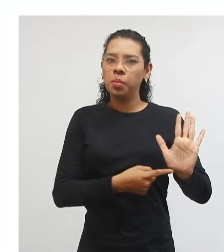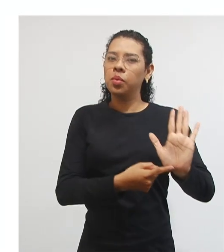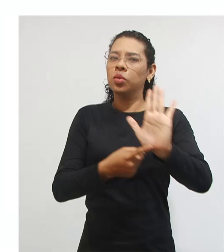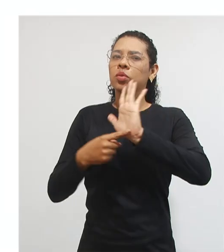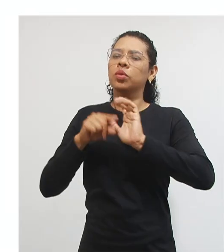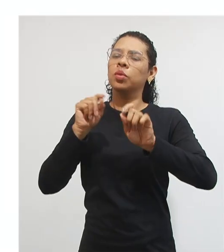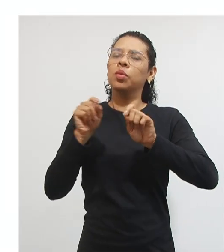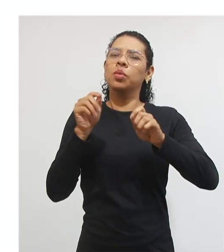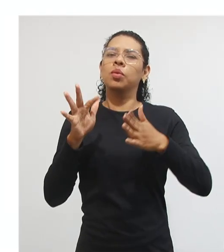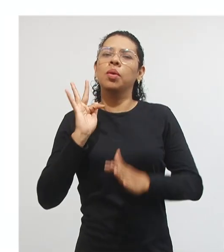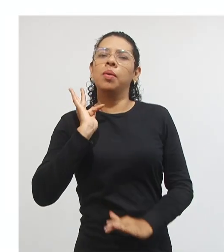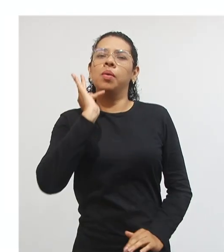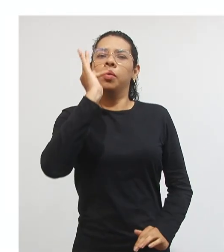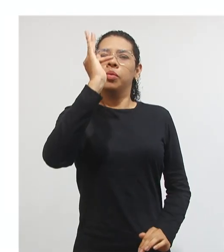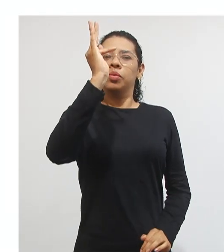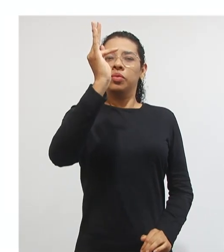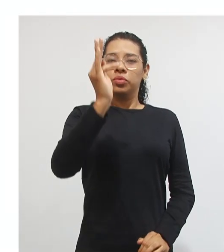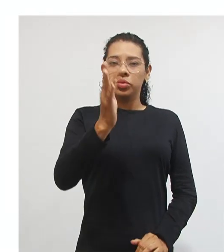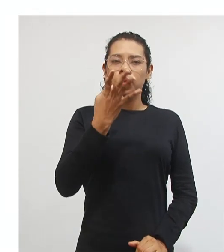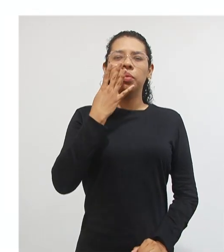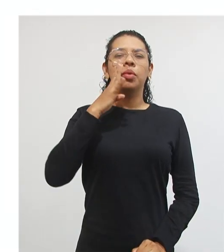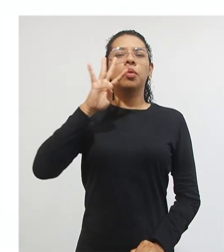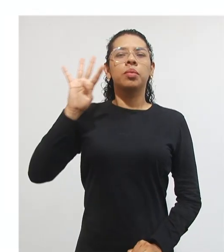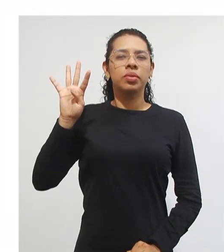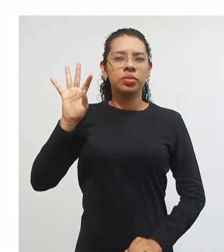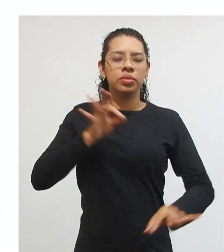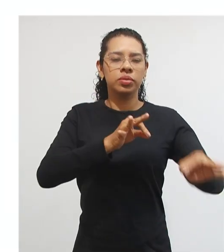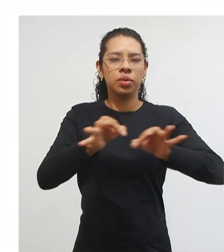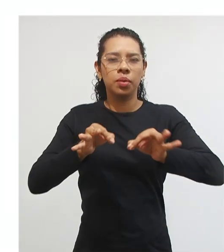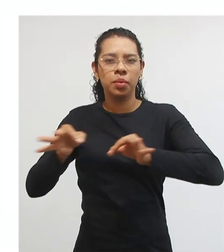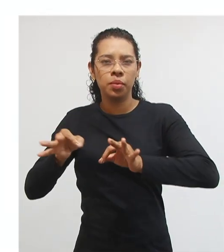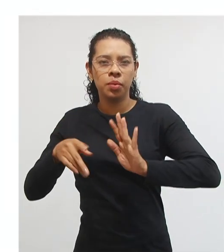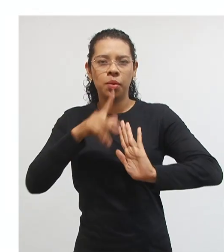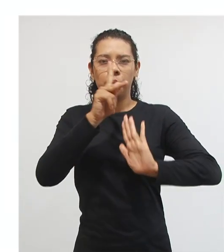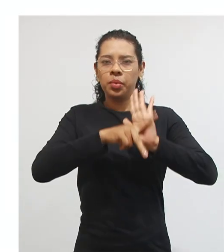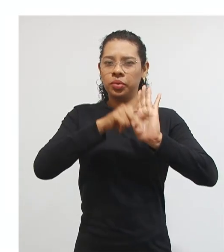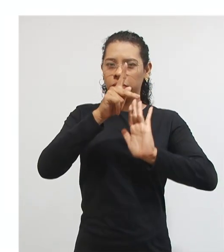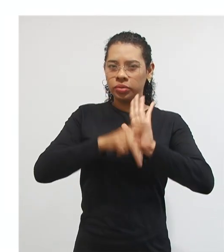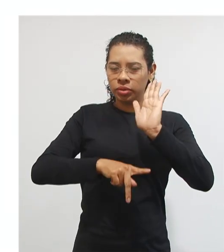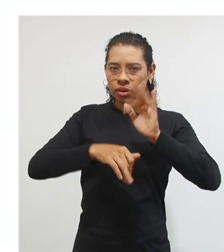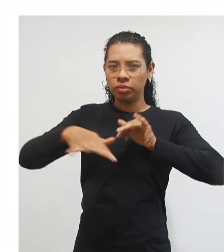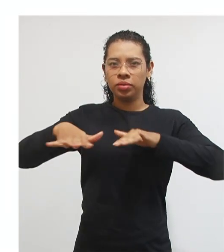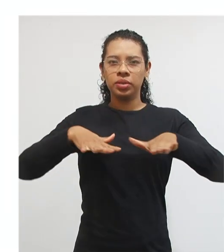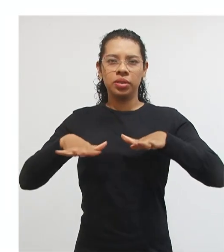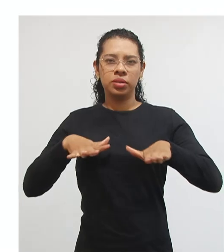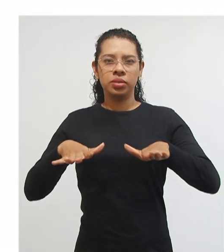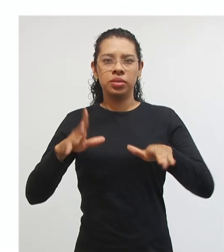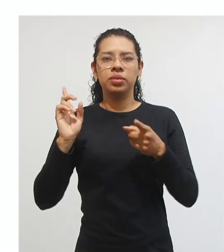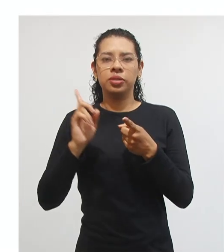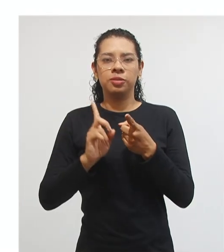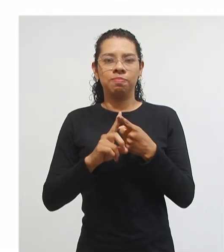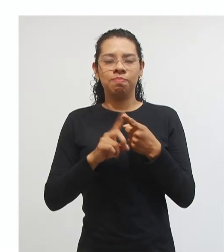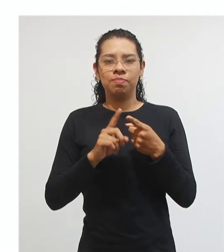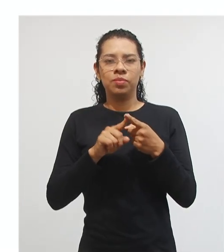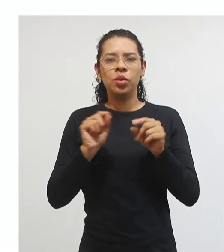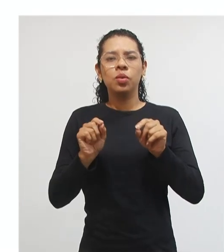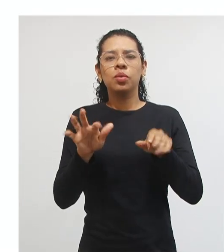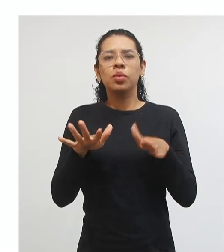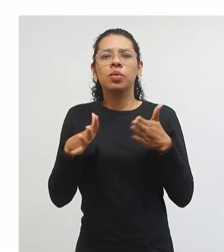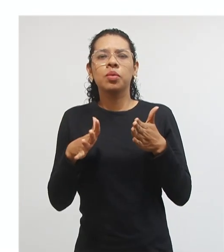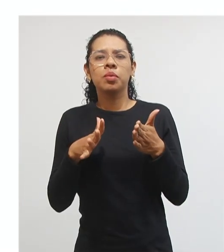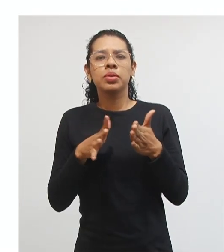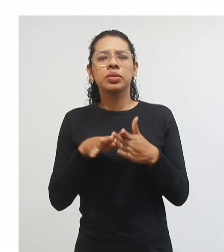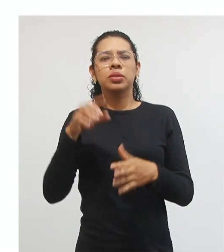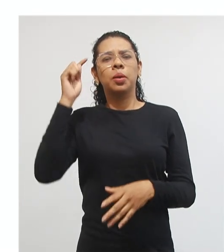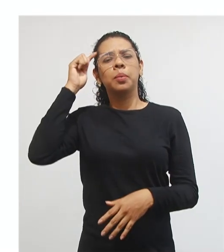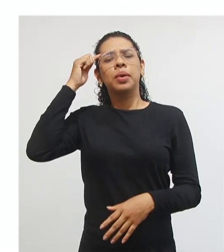propostas políticas, qual é o seu programa de ação, né? E também qual a sua orientação ideológica, tá? Para